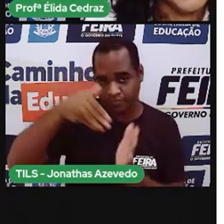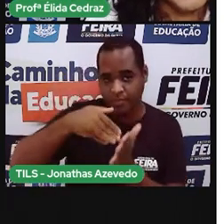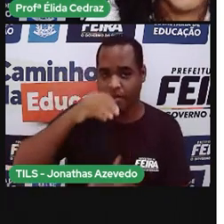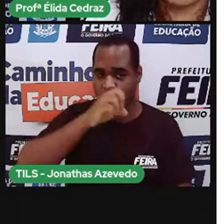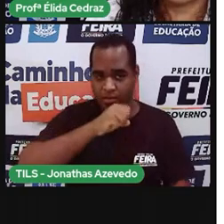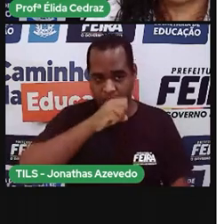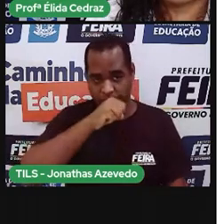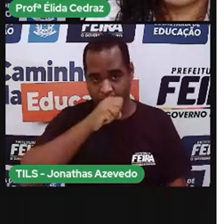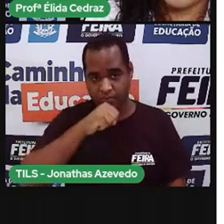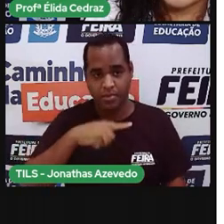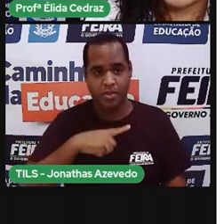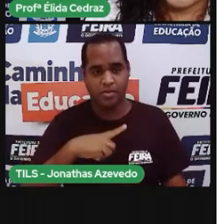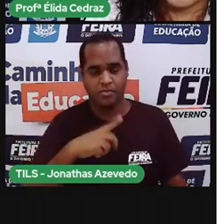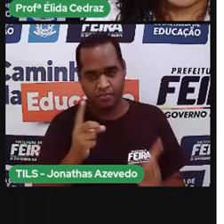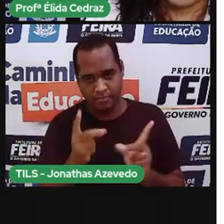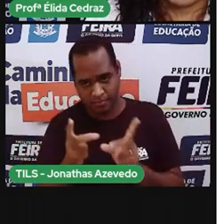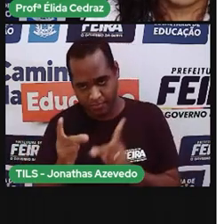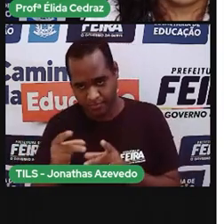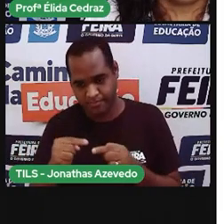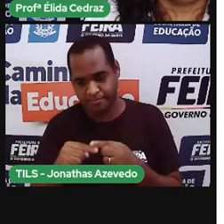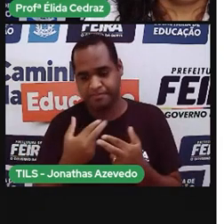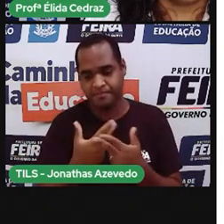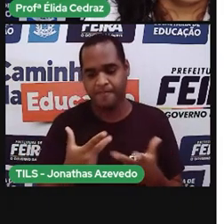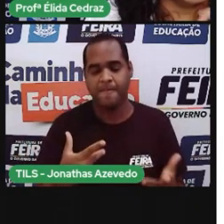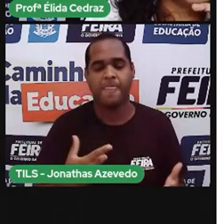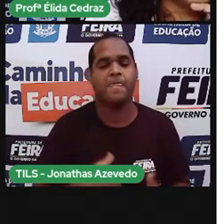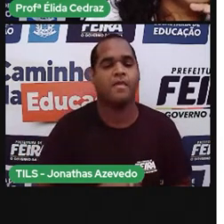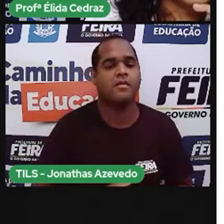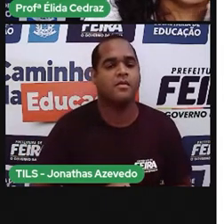e verduras lá. Olha só.